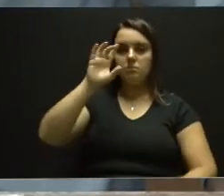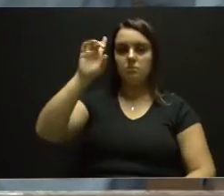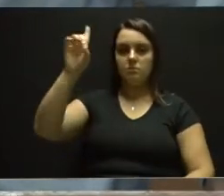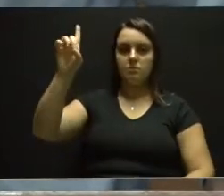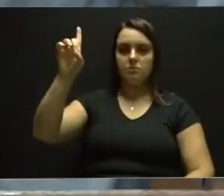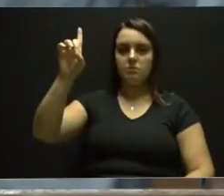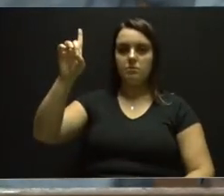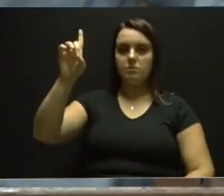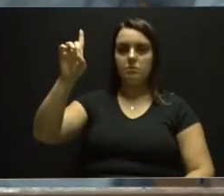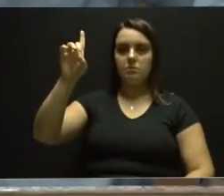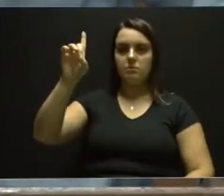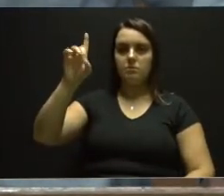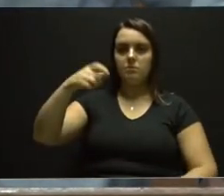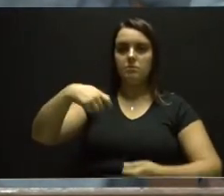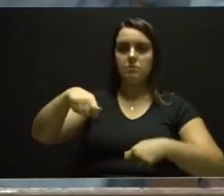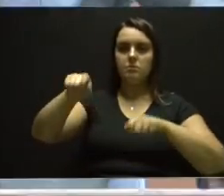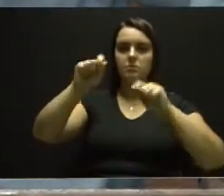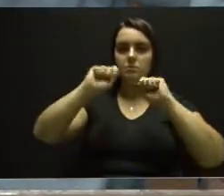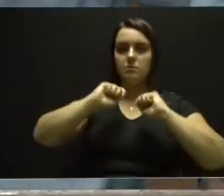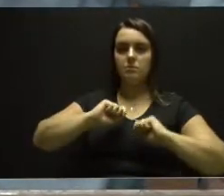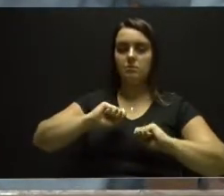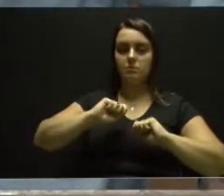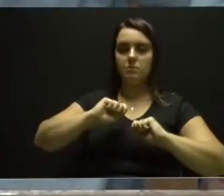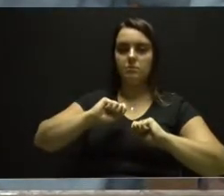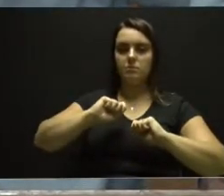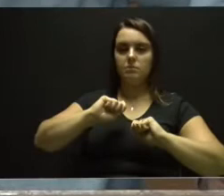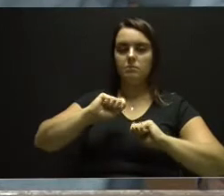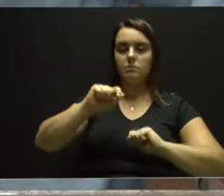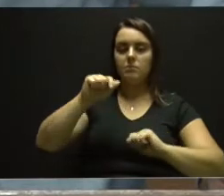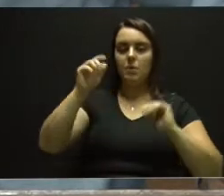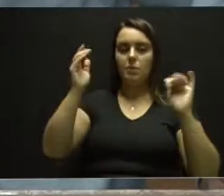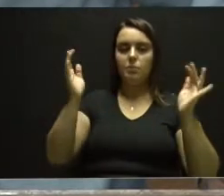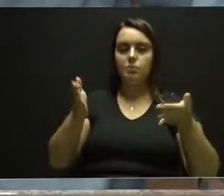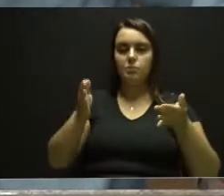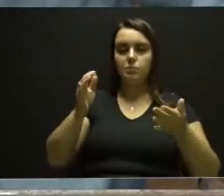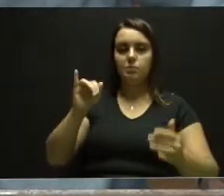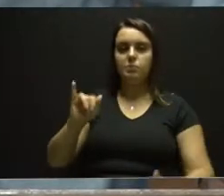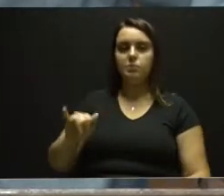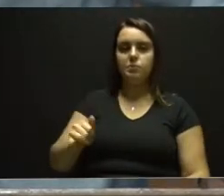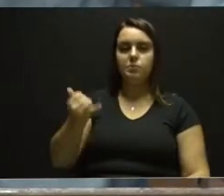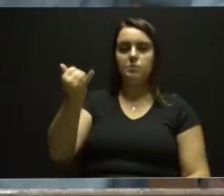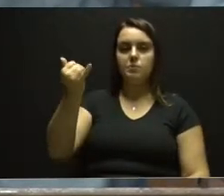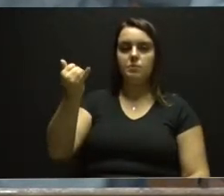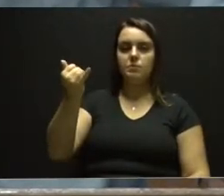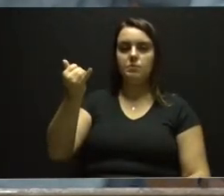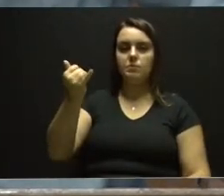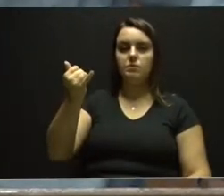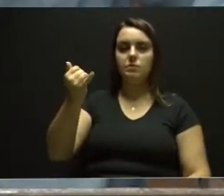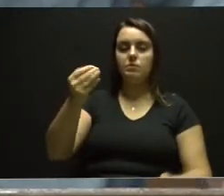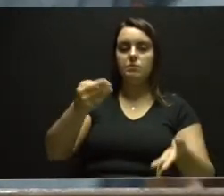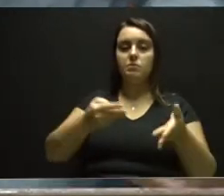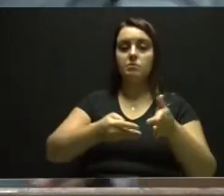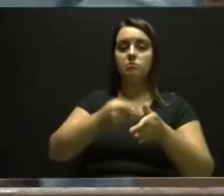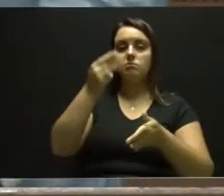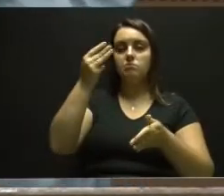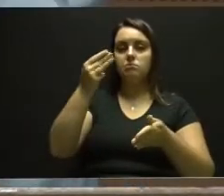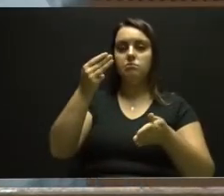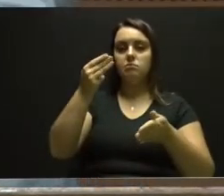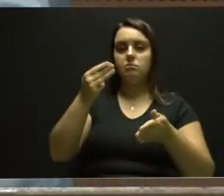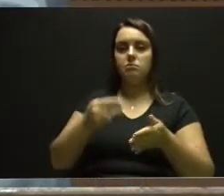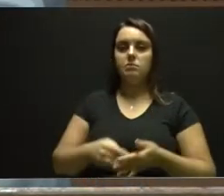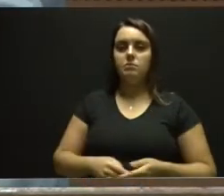por ter me dado mais esta oportunidade e pela terceira vez